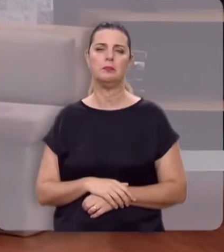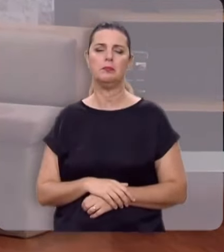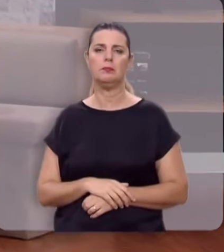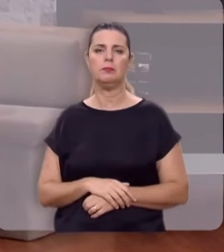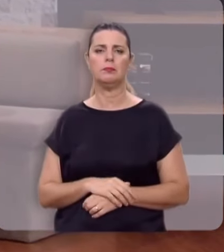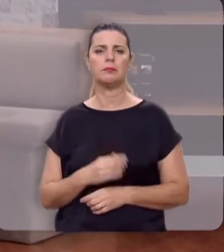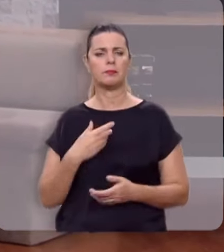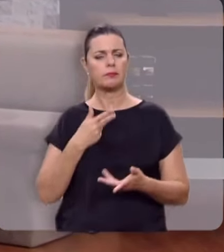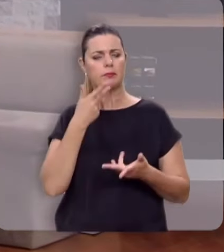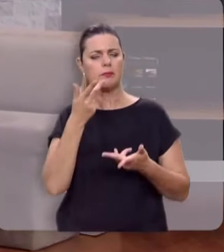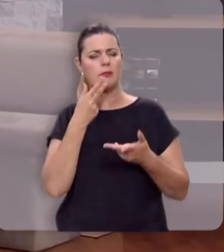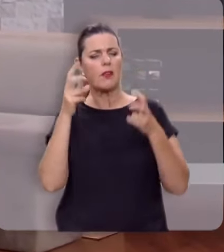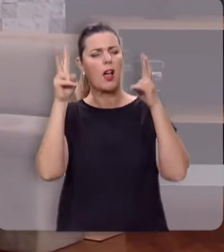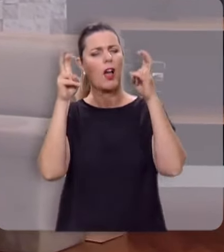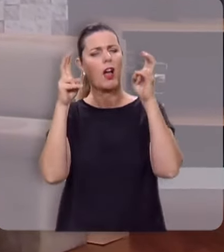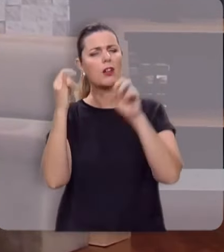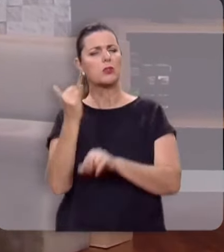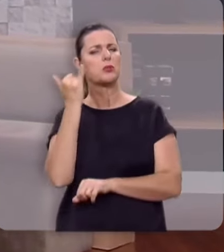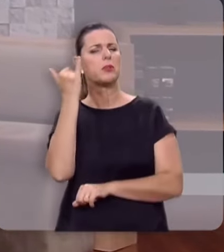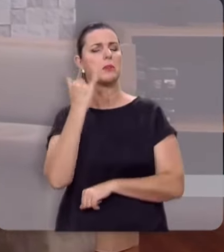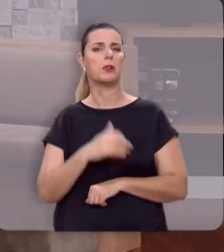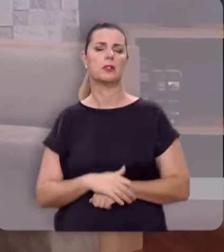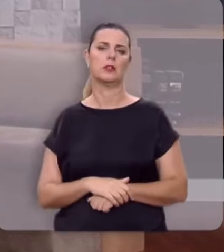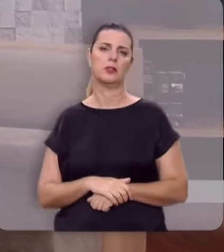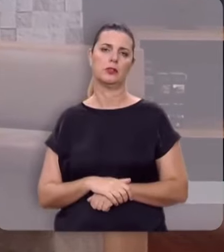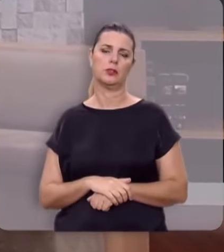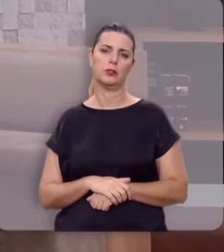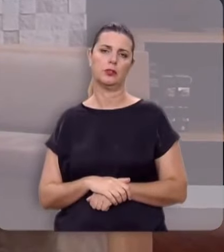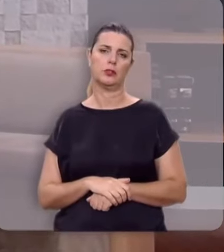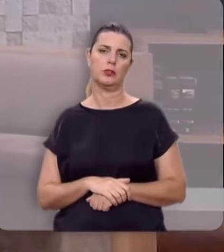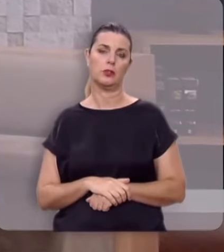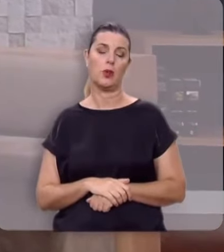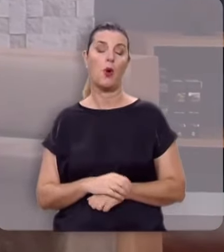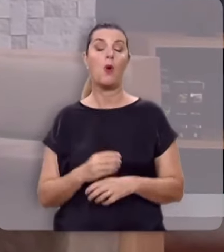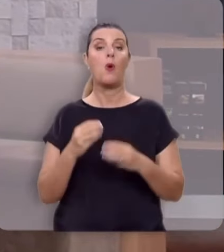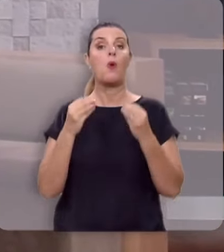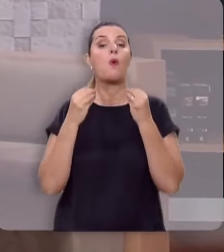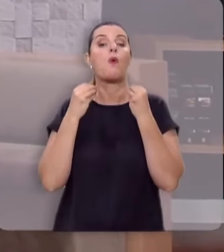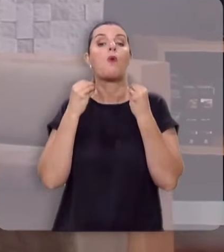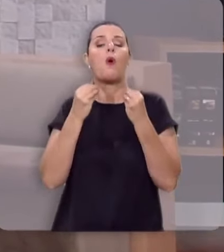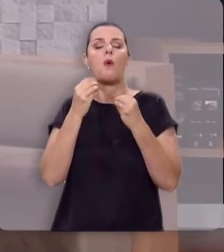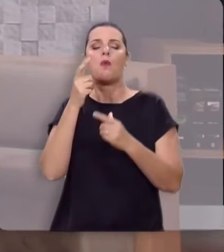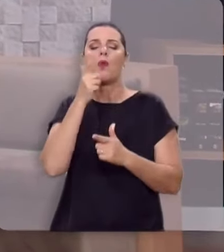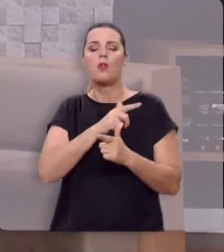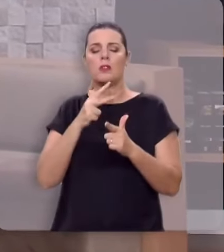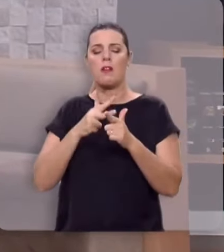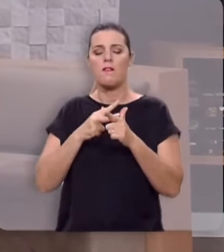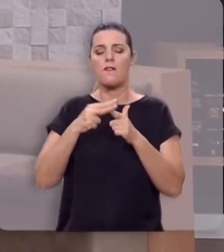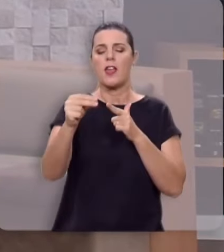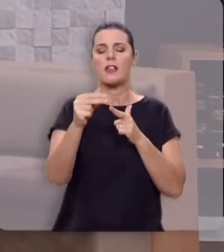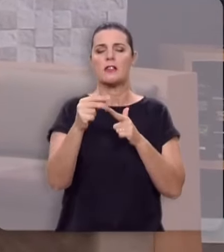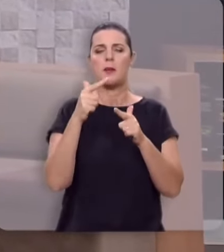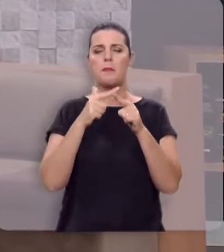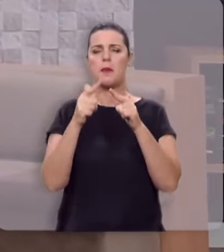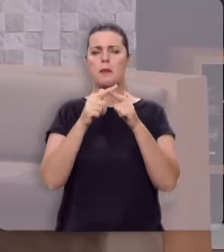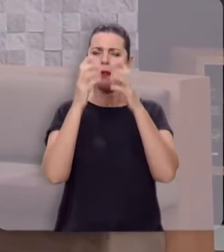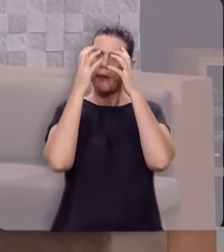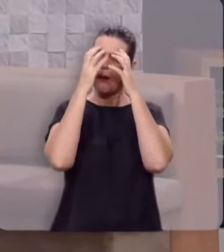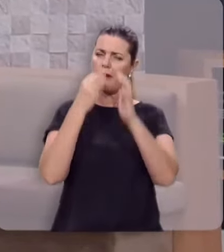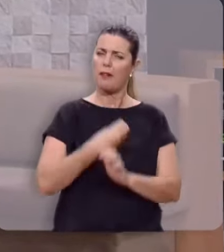e abordar um assunto da mais alta importância: como vencer as tempestades da